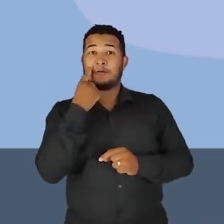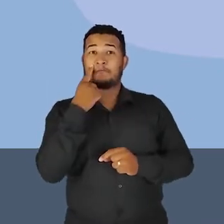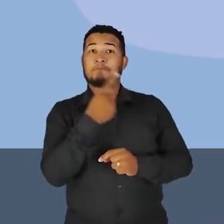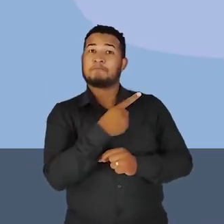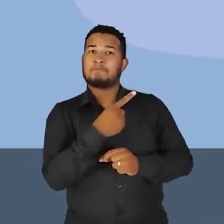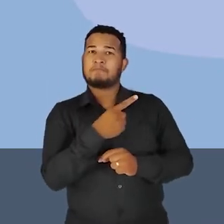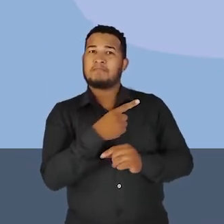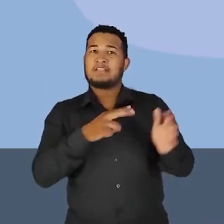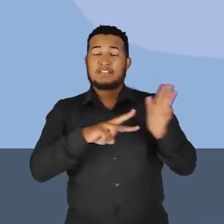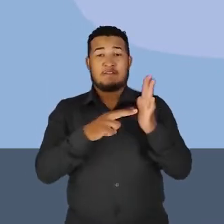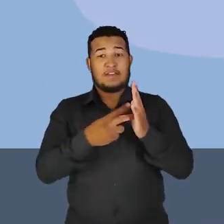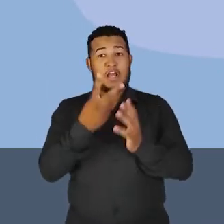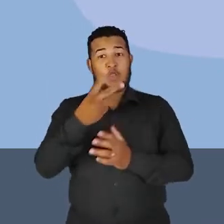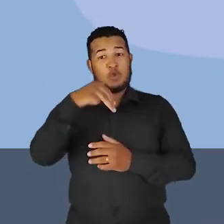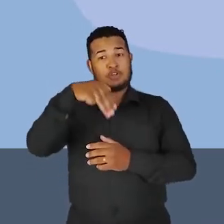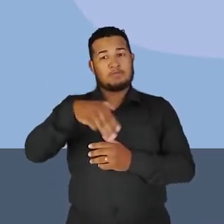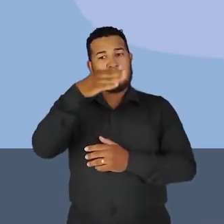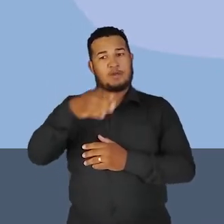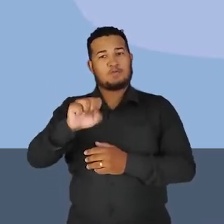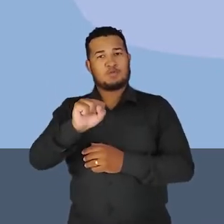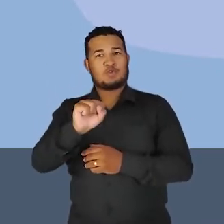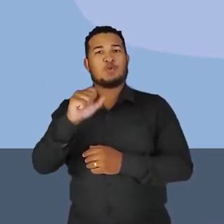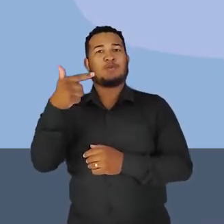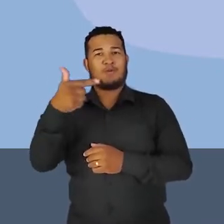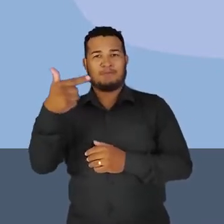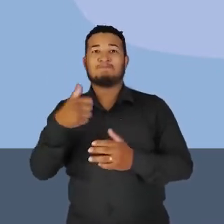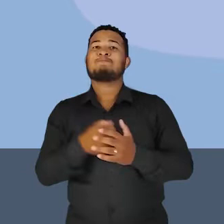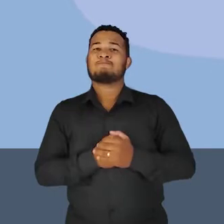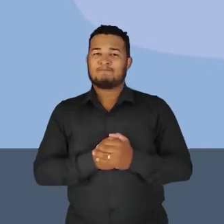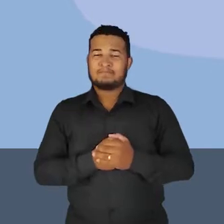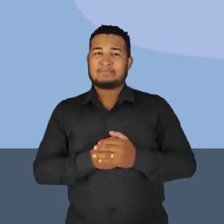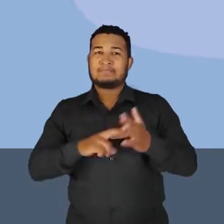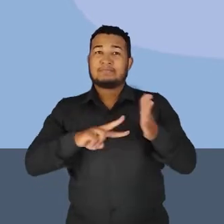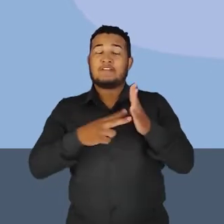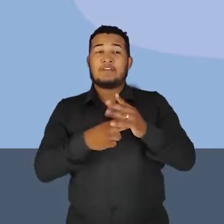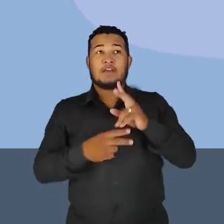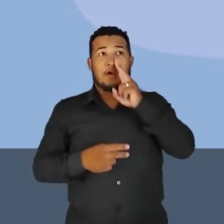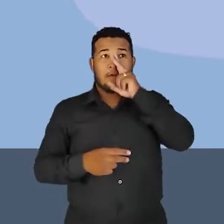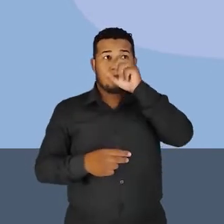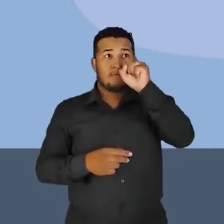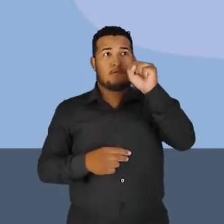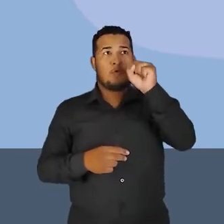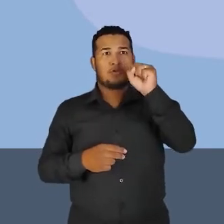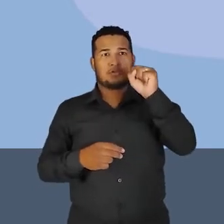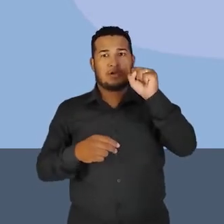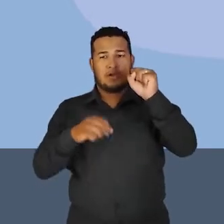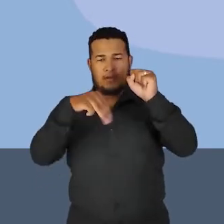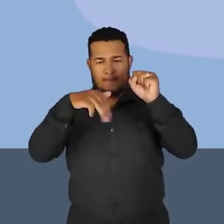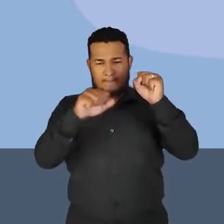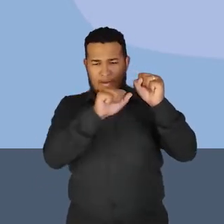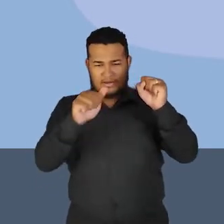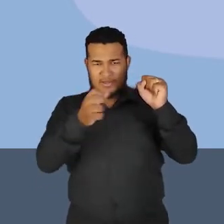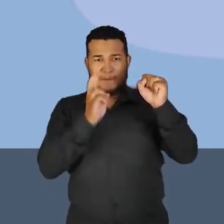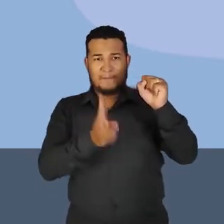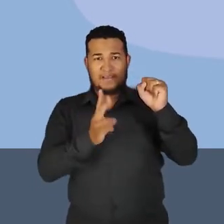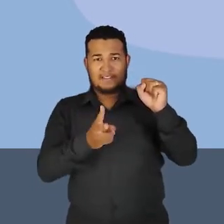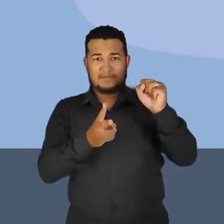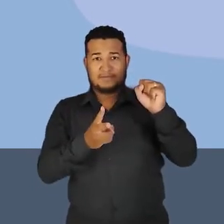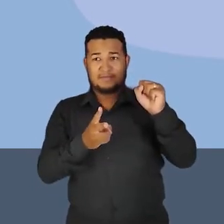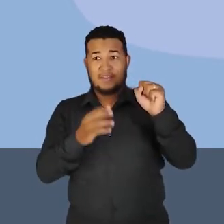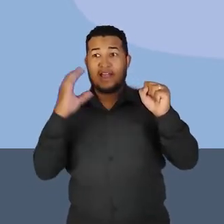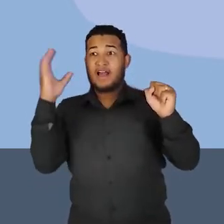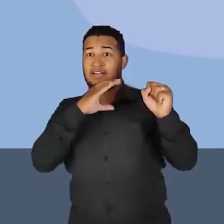indo para 2 metros por segundo ao quadrado. Ou seja, eu dobrando a força, mantendo as massas, a aceleração está